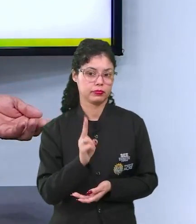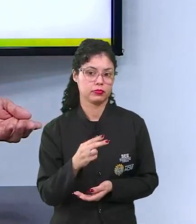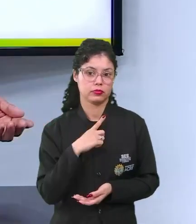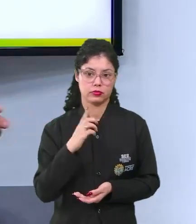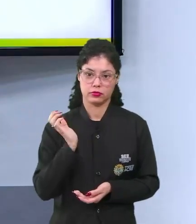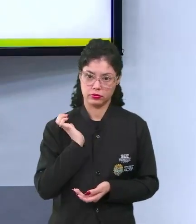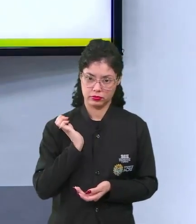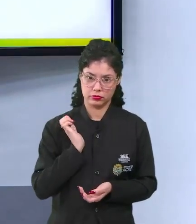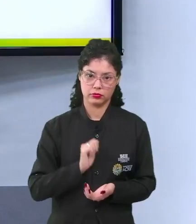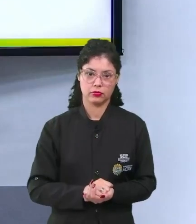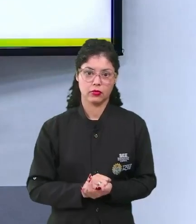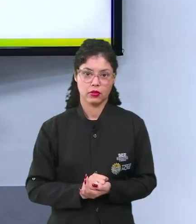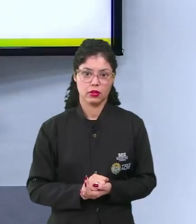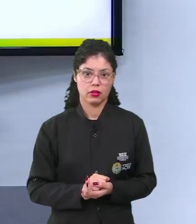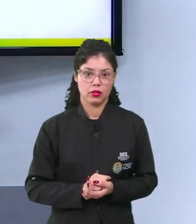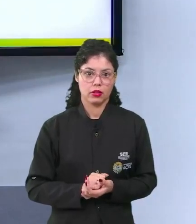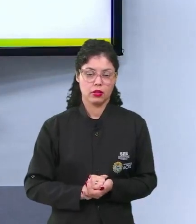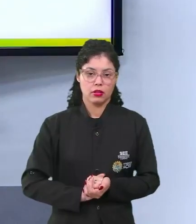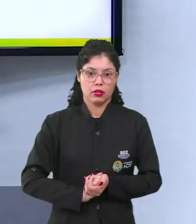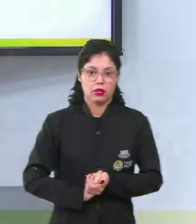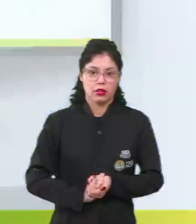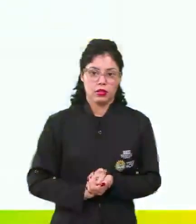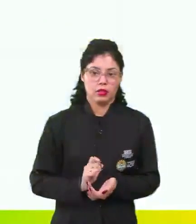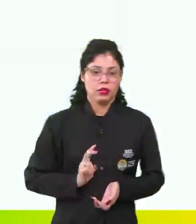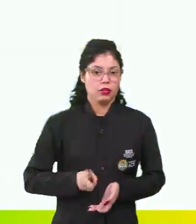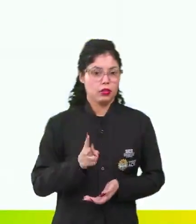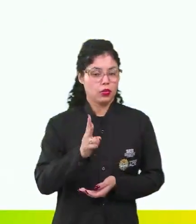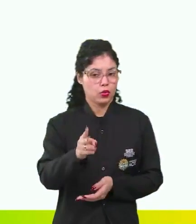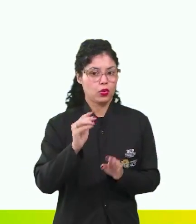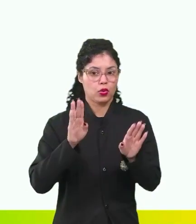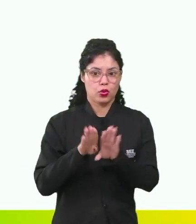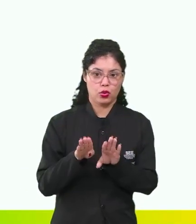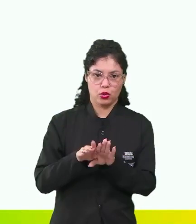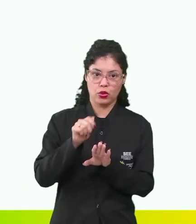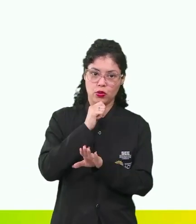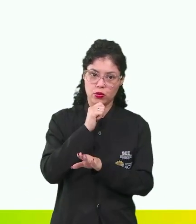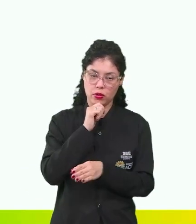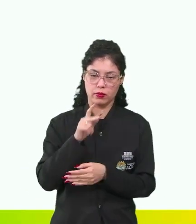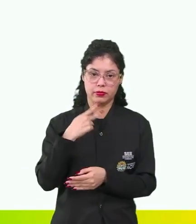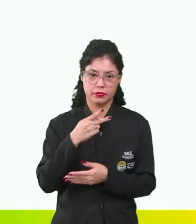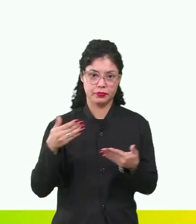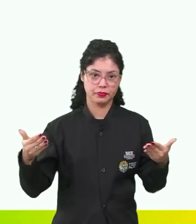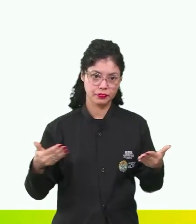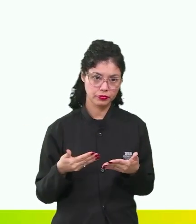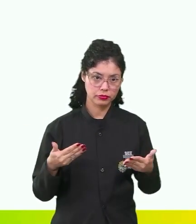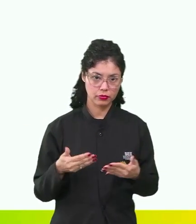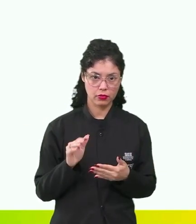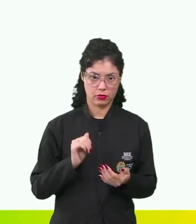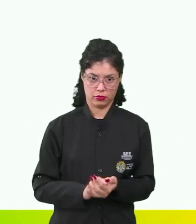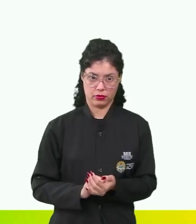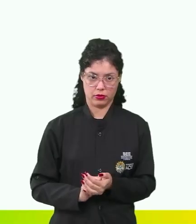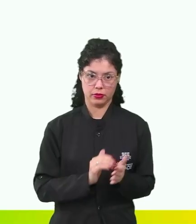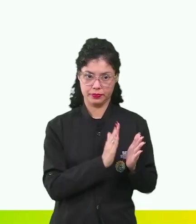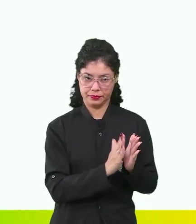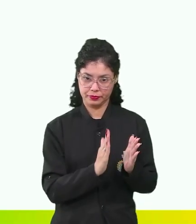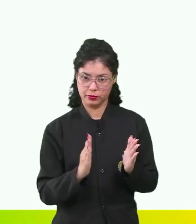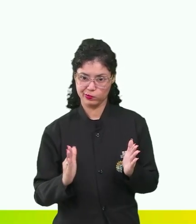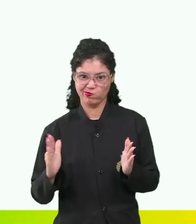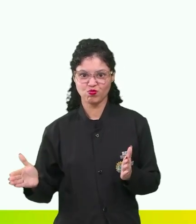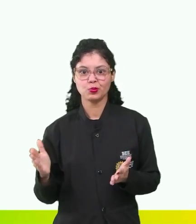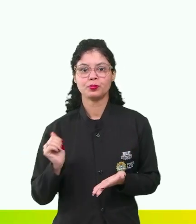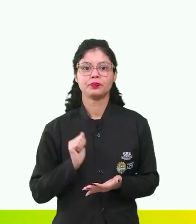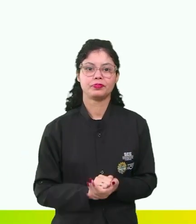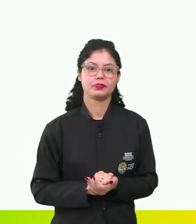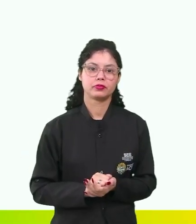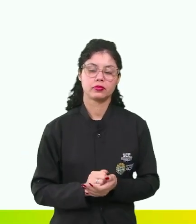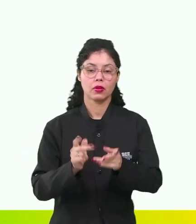um rico. Bom, continuando, podemos falar agora de repercussões